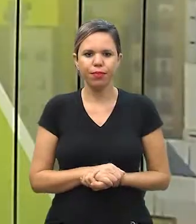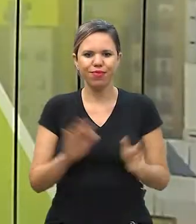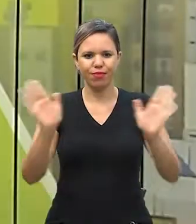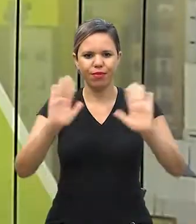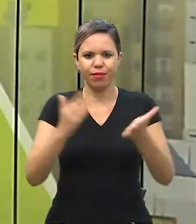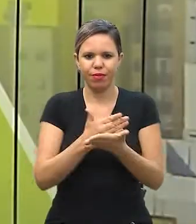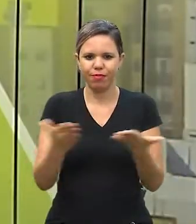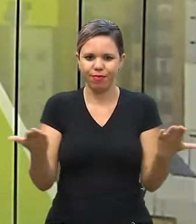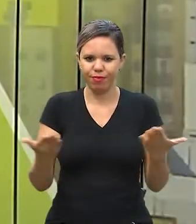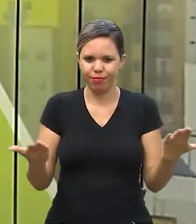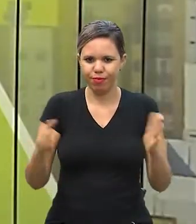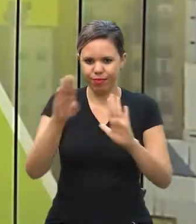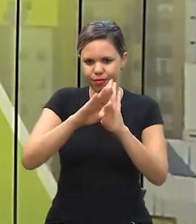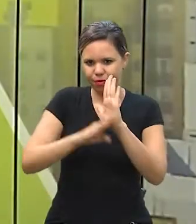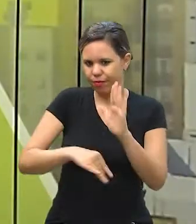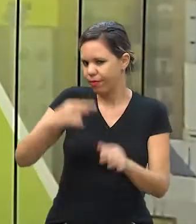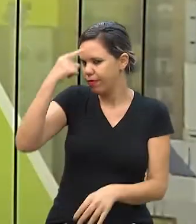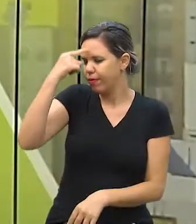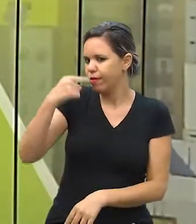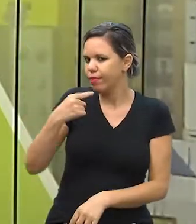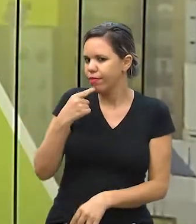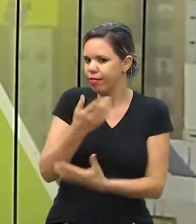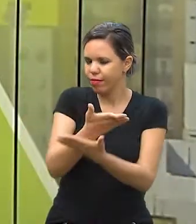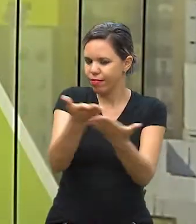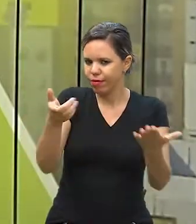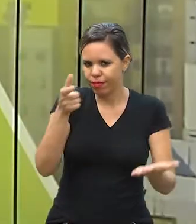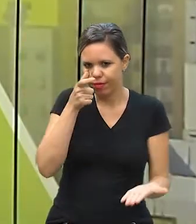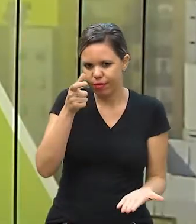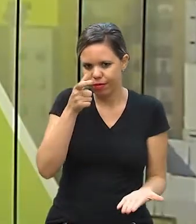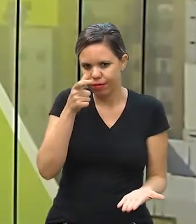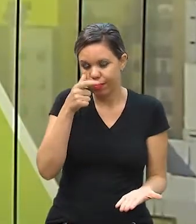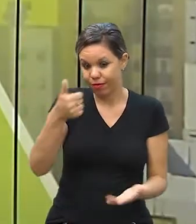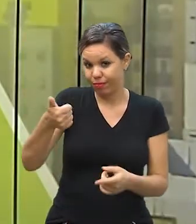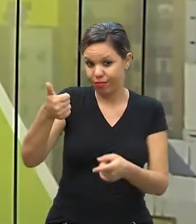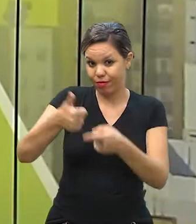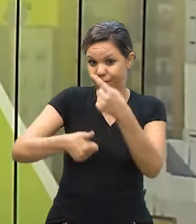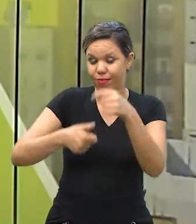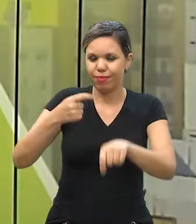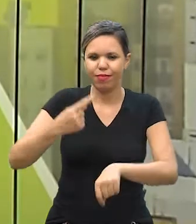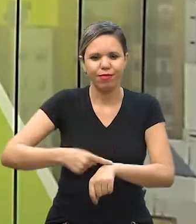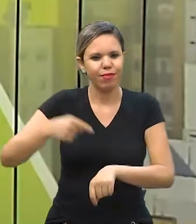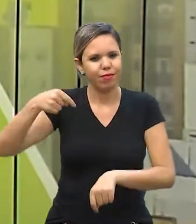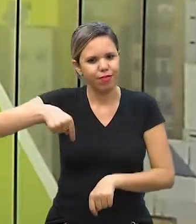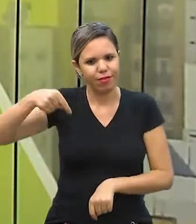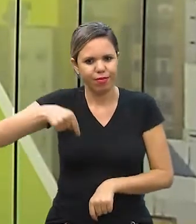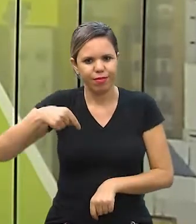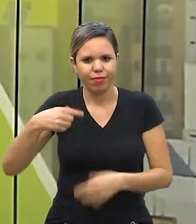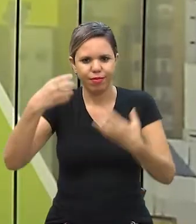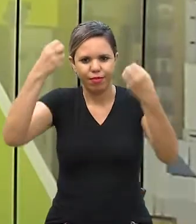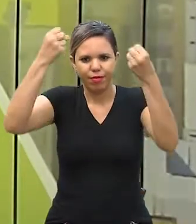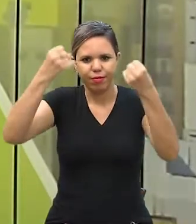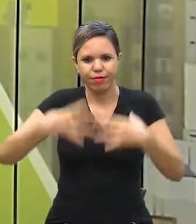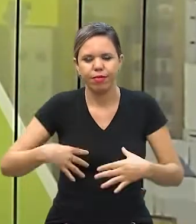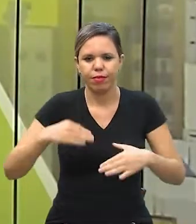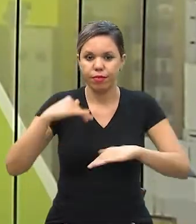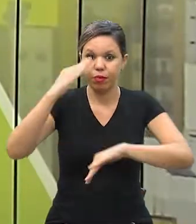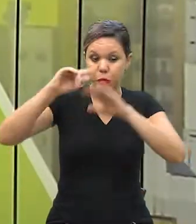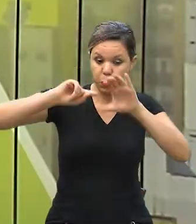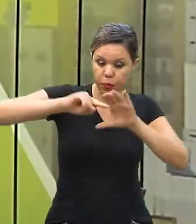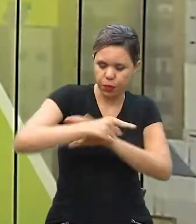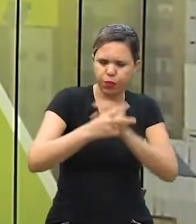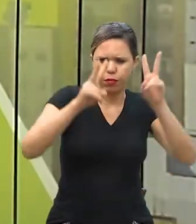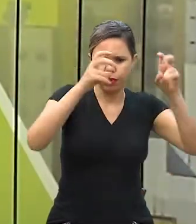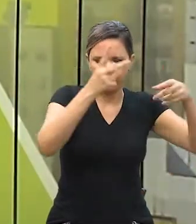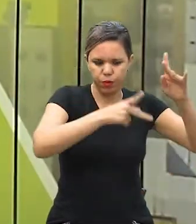Olá, começa agora o programa Perfil. Para você que está assistindo pela primeira vez, aqui nós vamos falar, além da política,